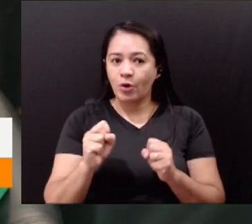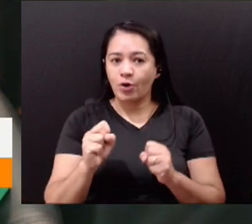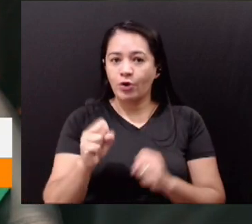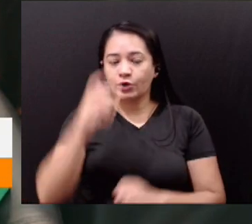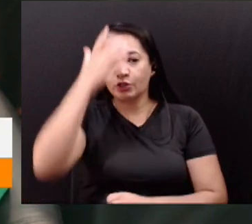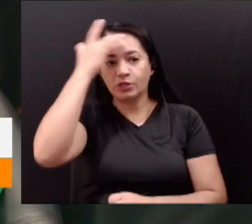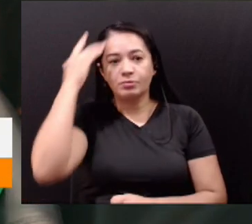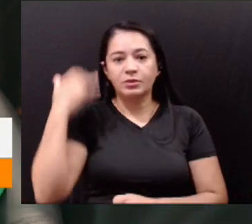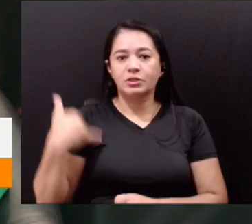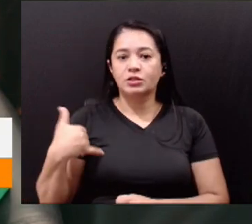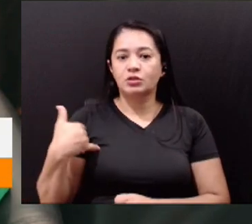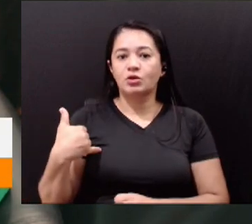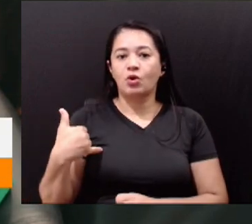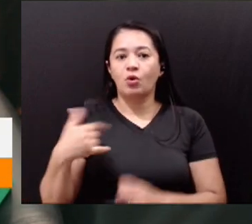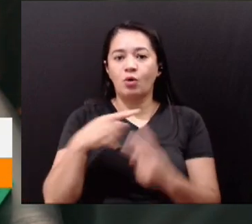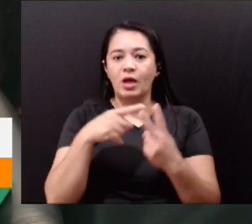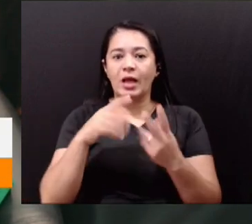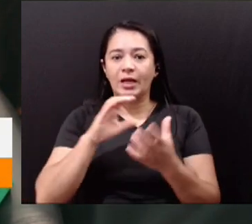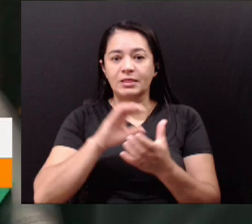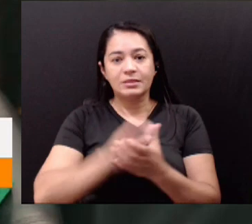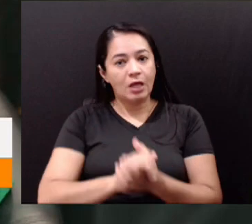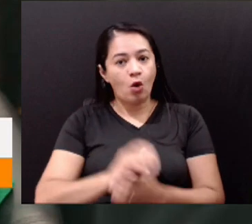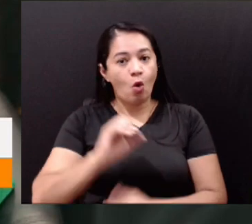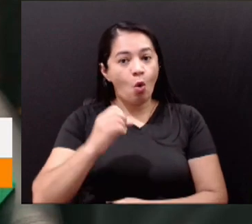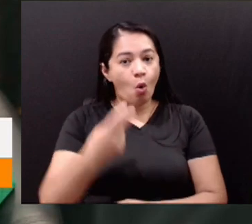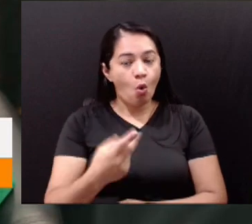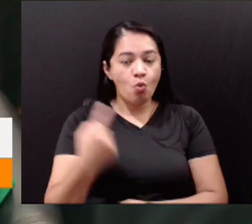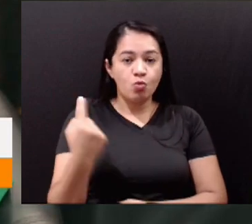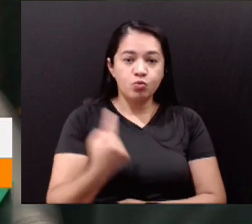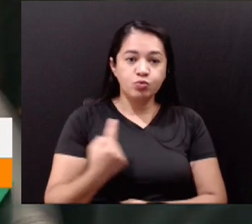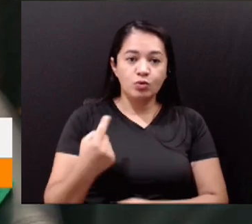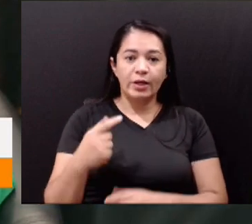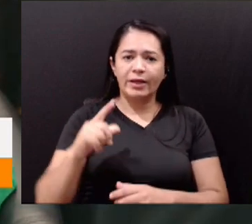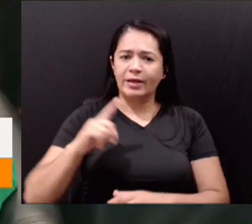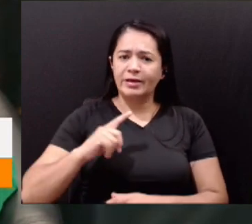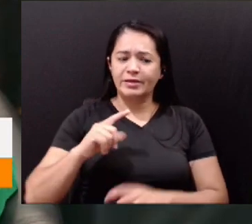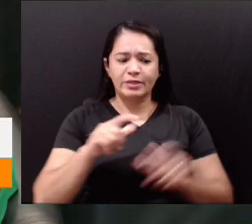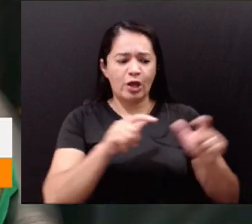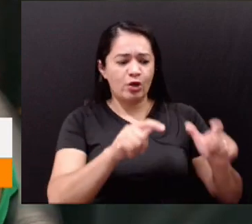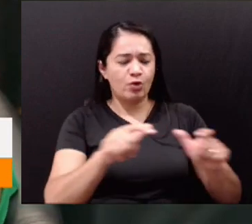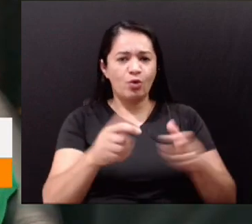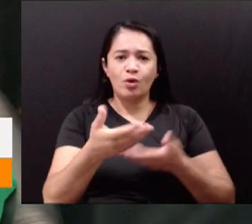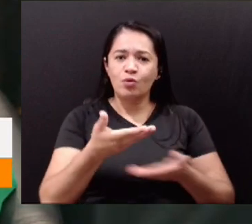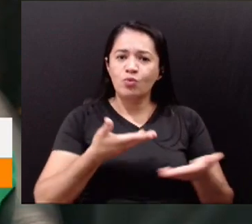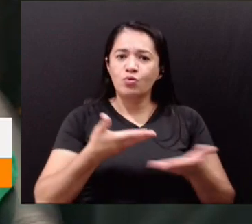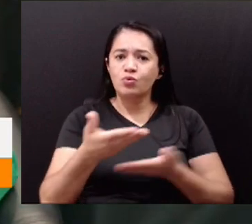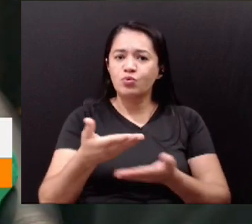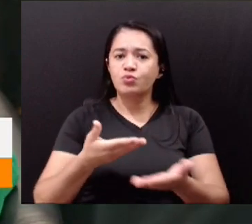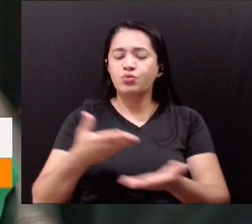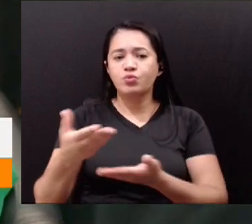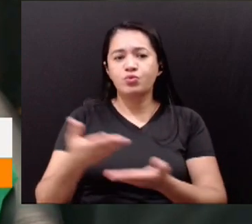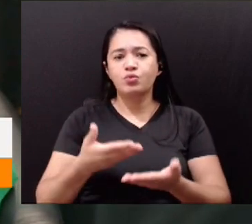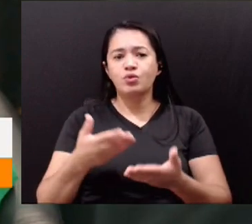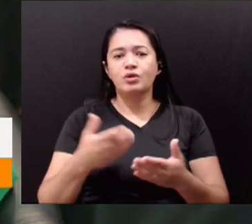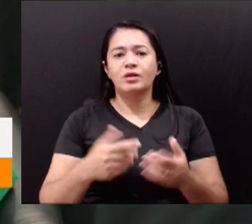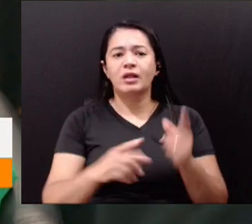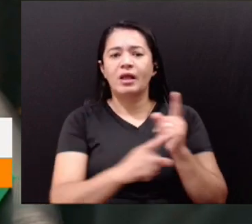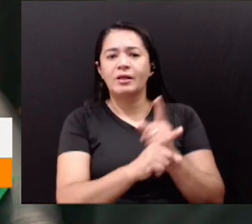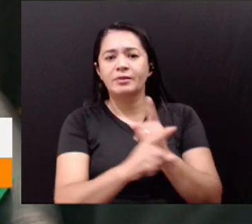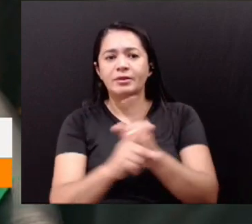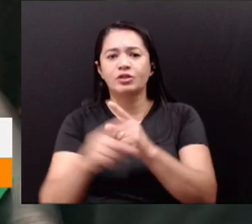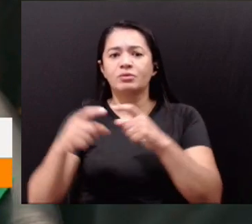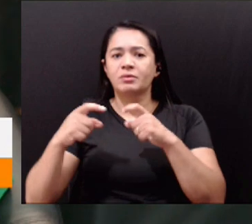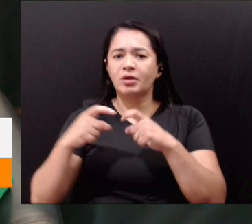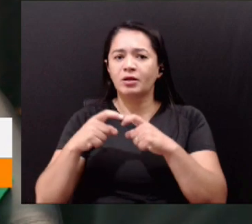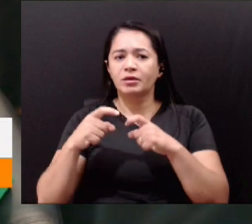pessoa sozinha. E tem todo o espaço de convivência, tem espaço para atendimento médico, horta,